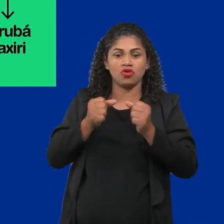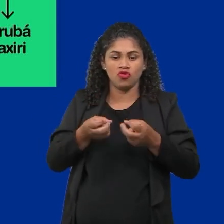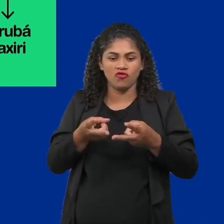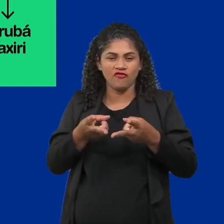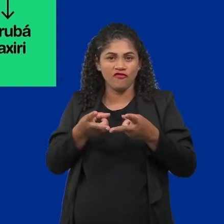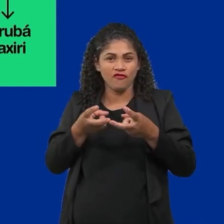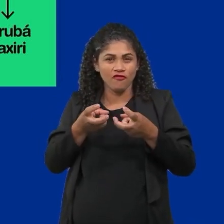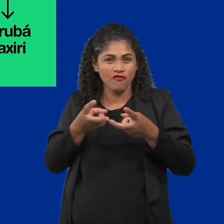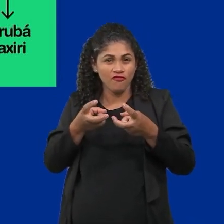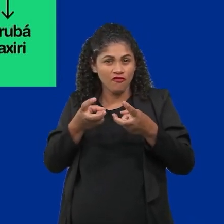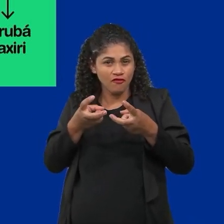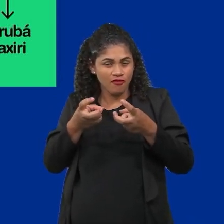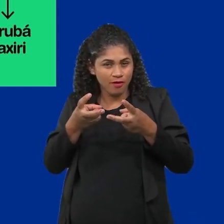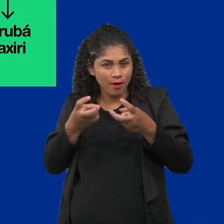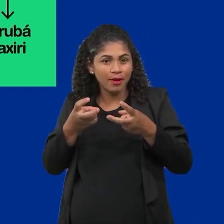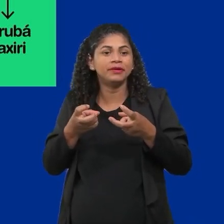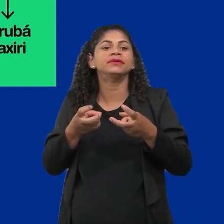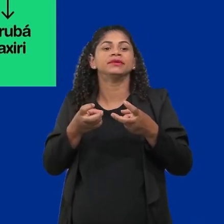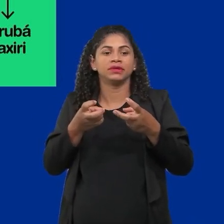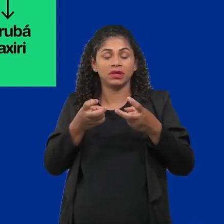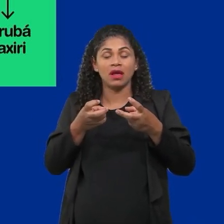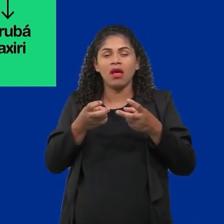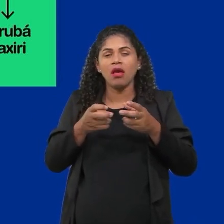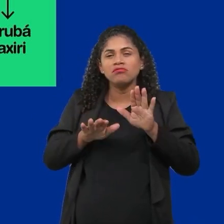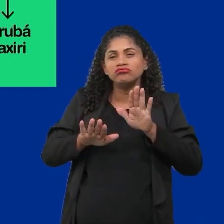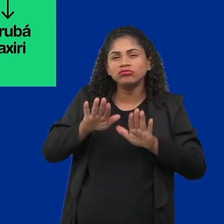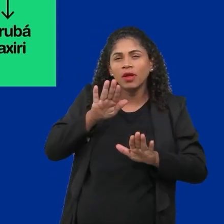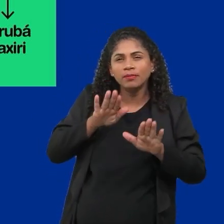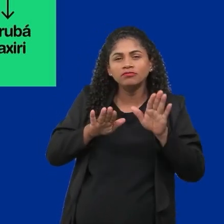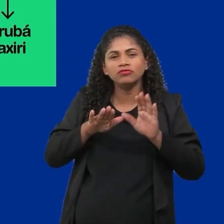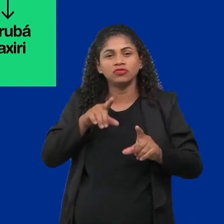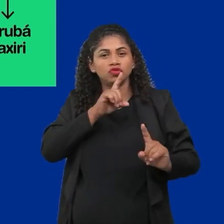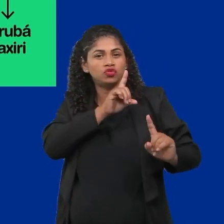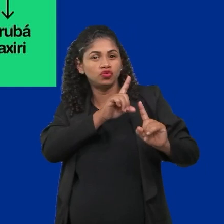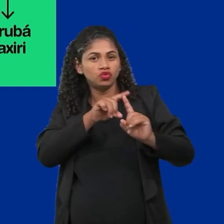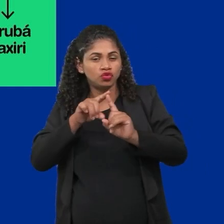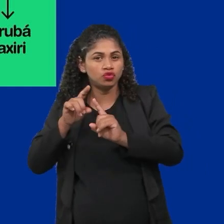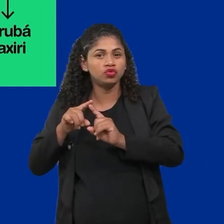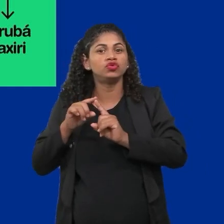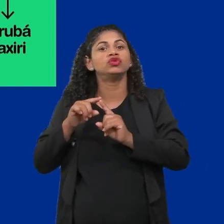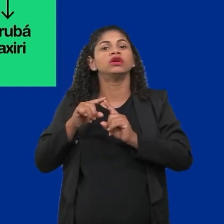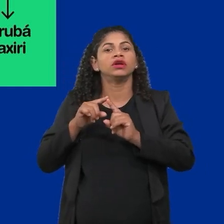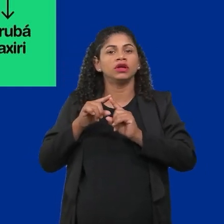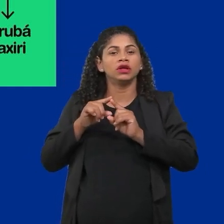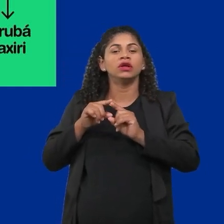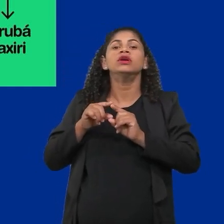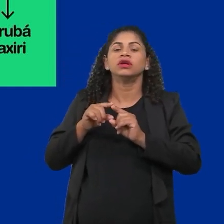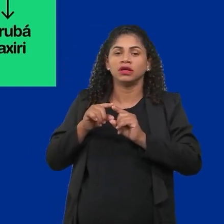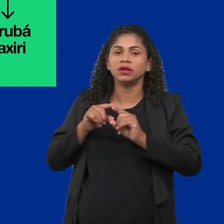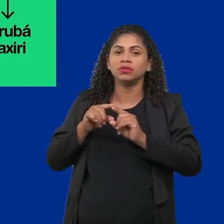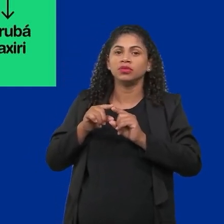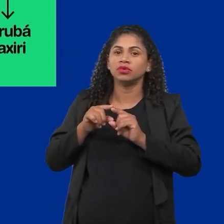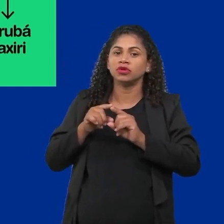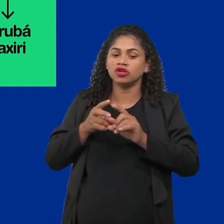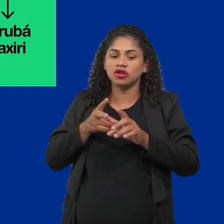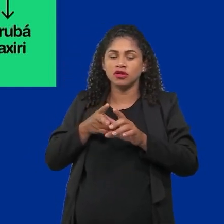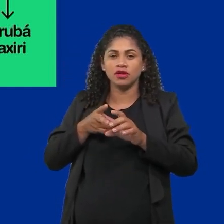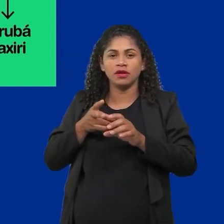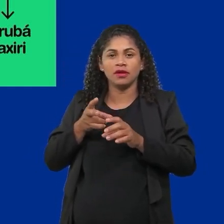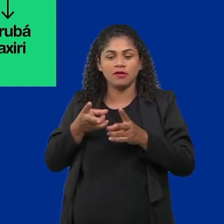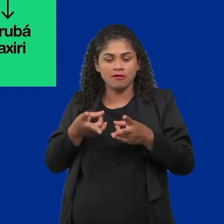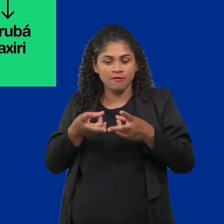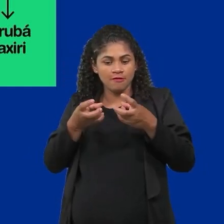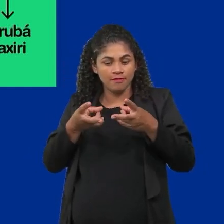pirúvico. E aí, dependendo do tipo de bactéria, né, que é presente ali naquele meio, vai produzir produtos